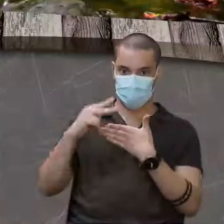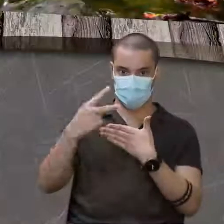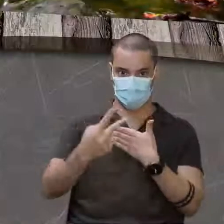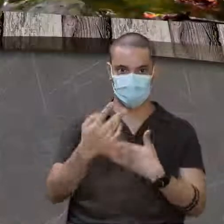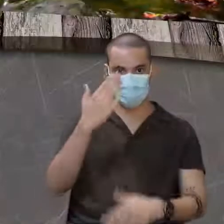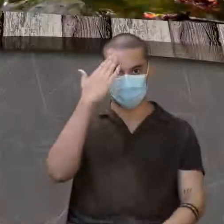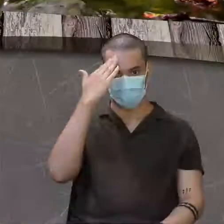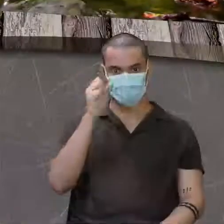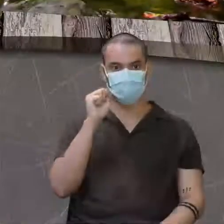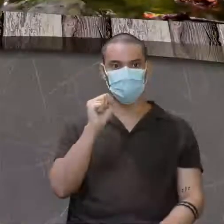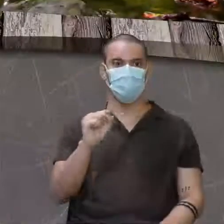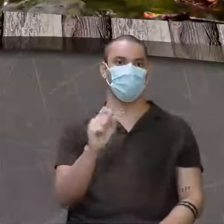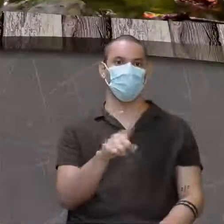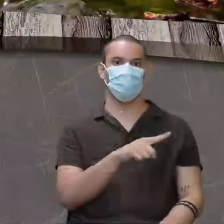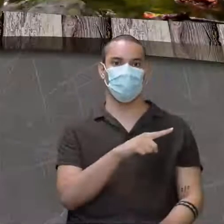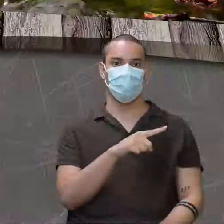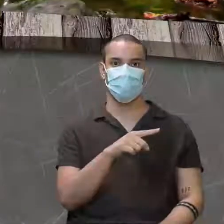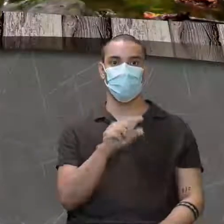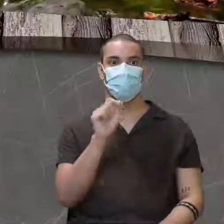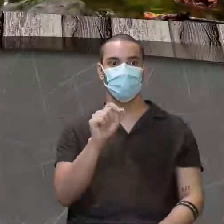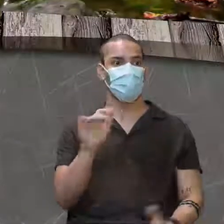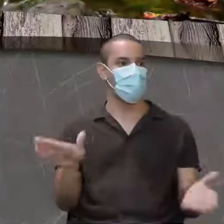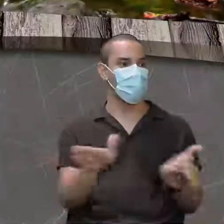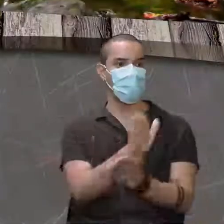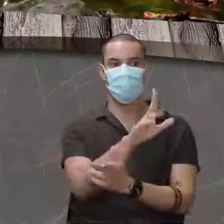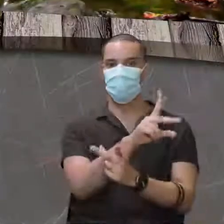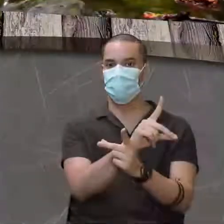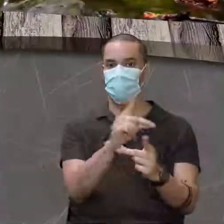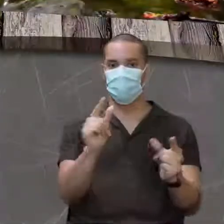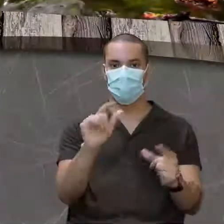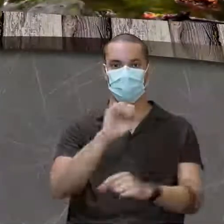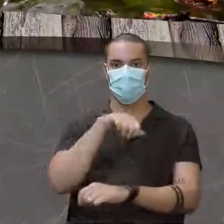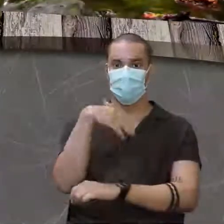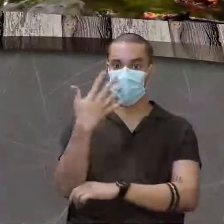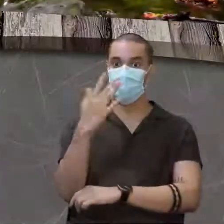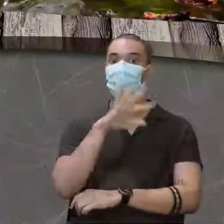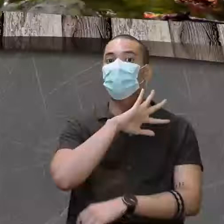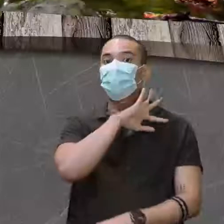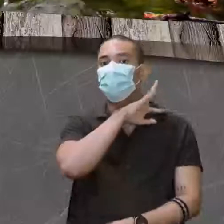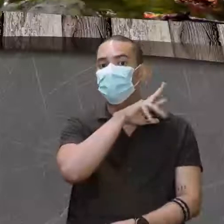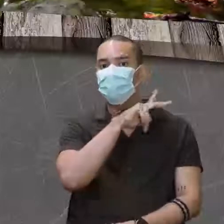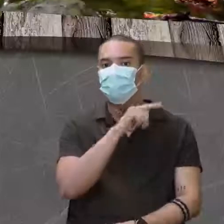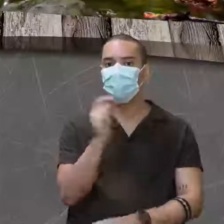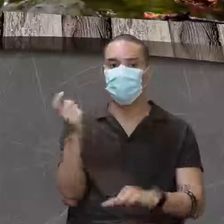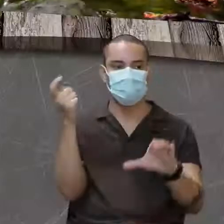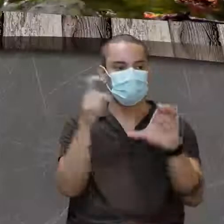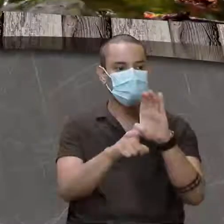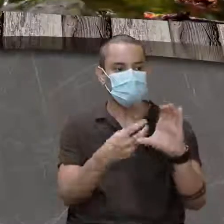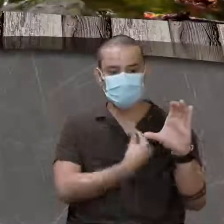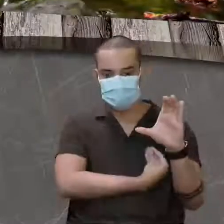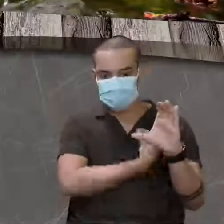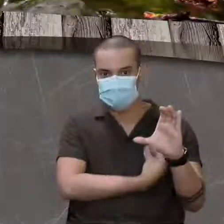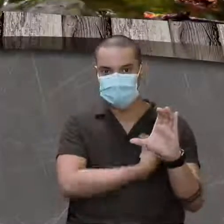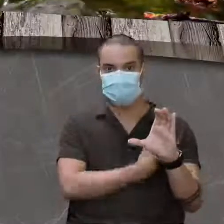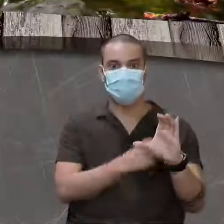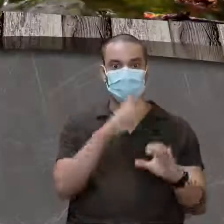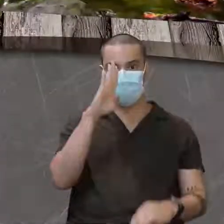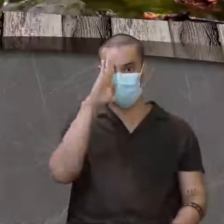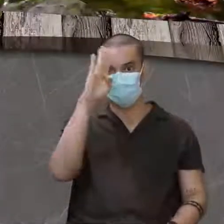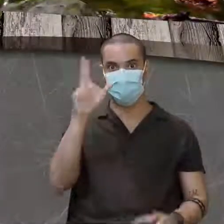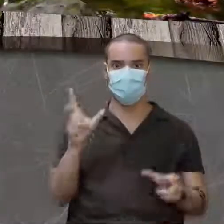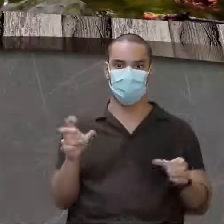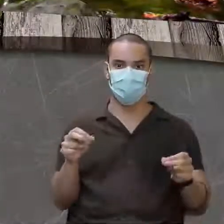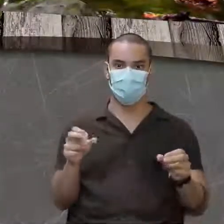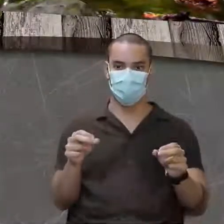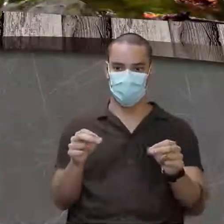essa vegetação pode morrer e os animais que dependem daquela biota, né, naquele local, principalmente os caranguejos,